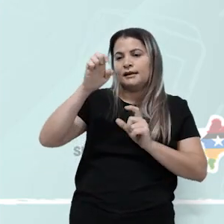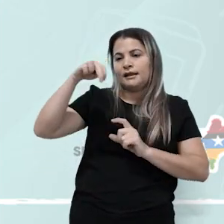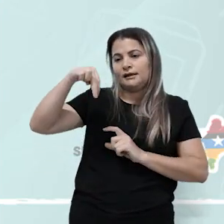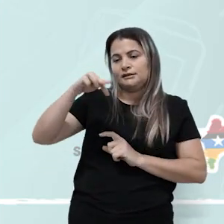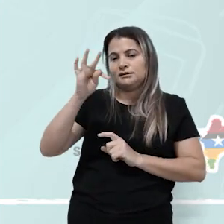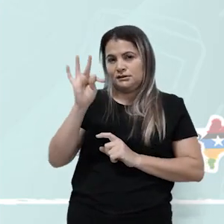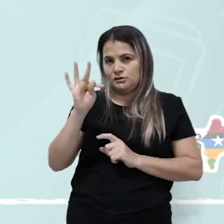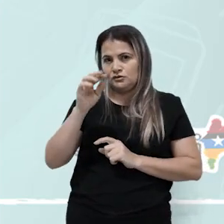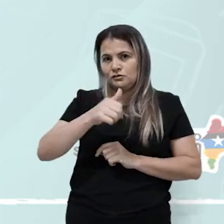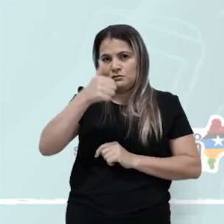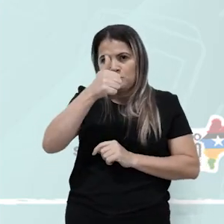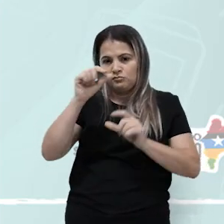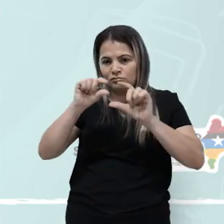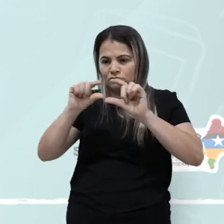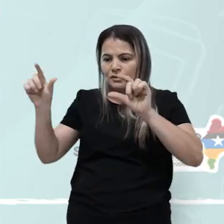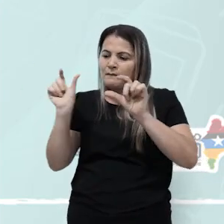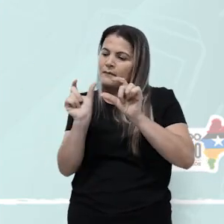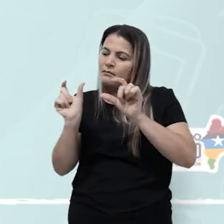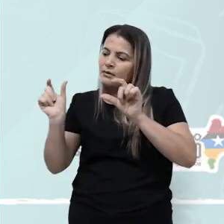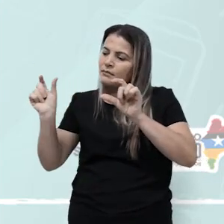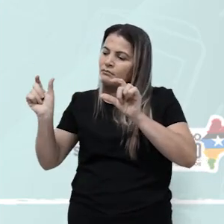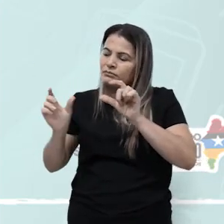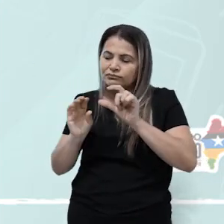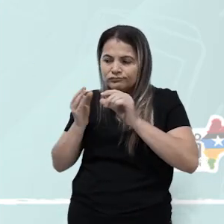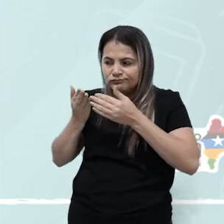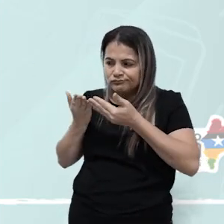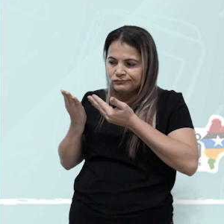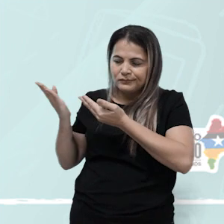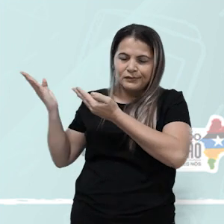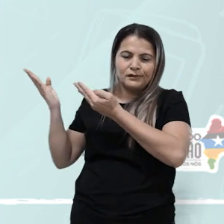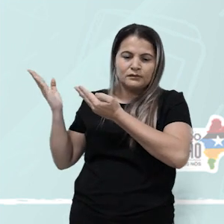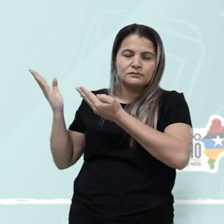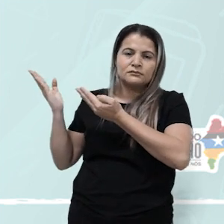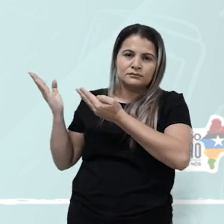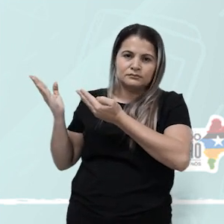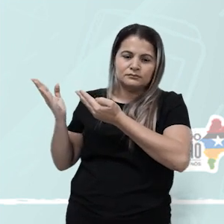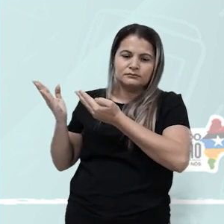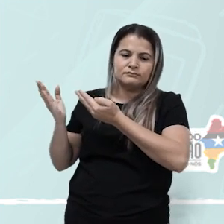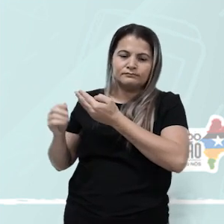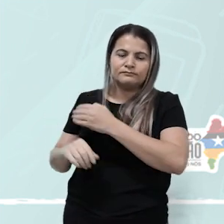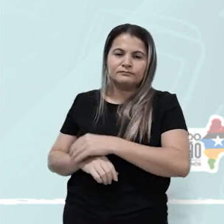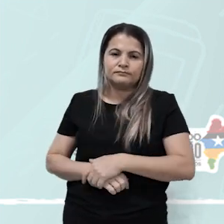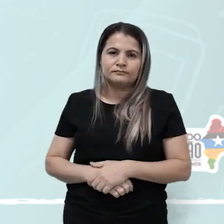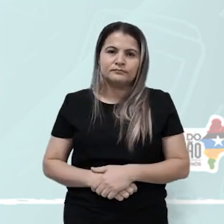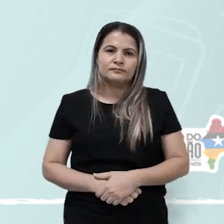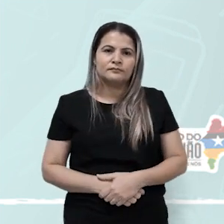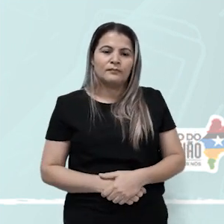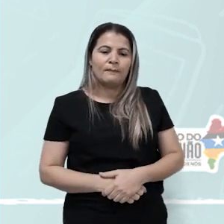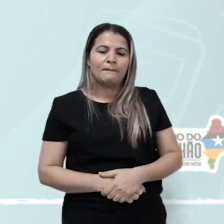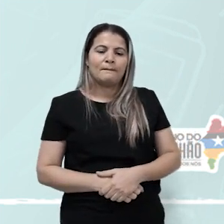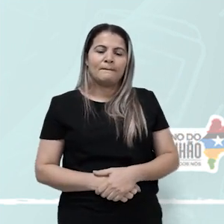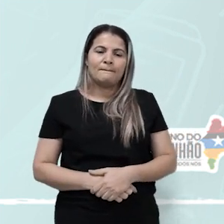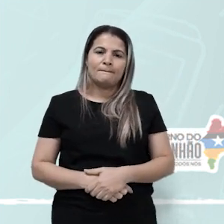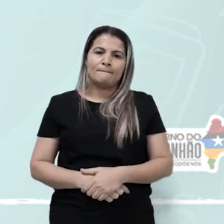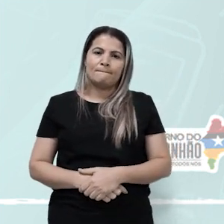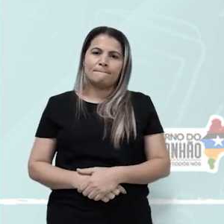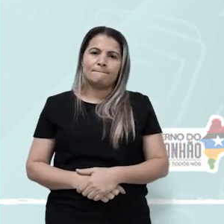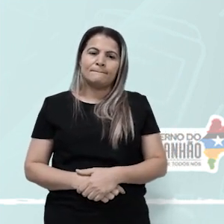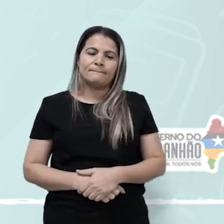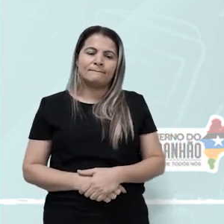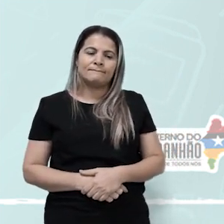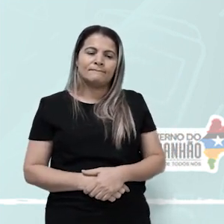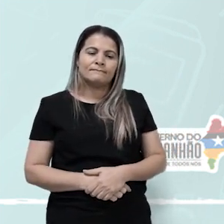Intelligent, inteligente. Potent, potente. Violent, violento ou